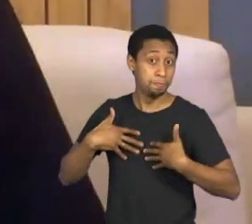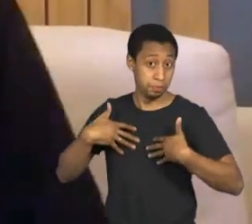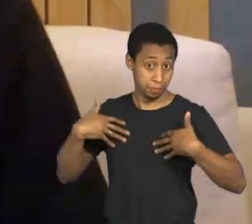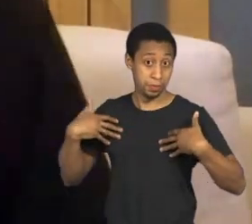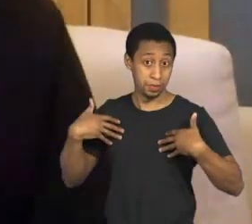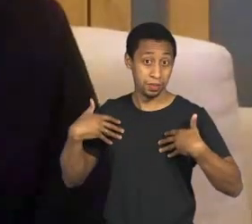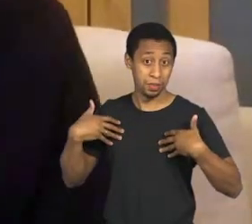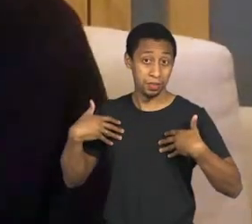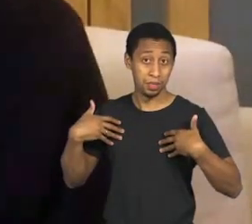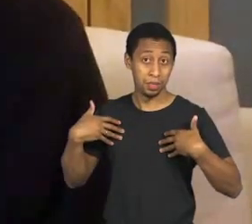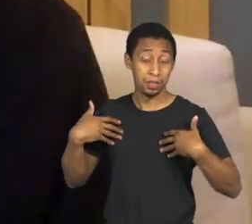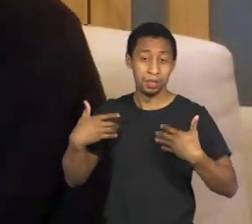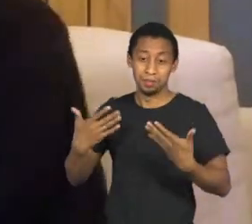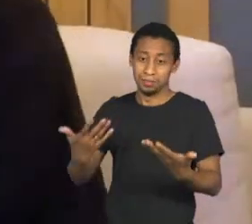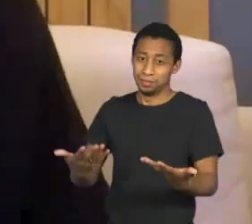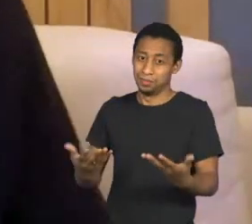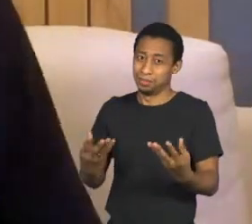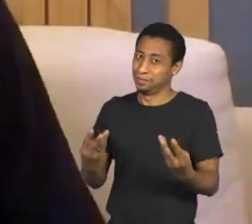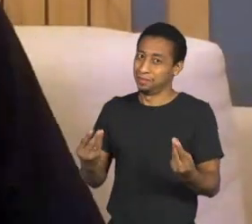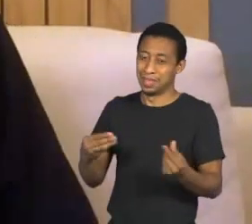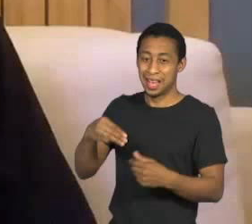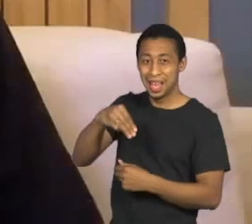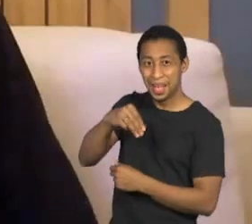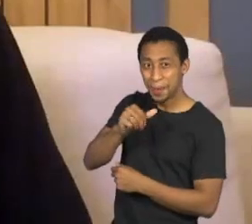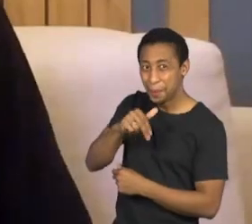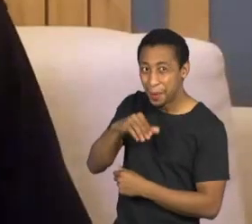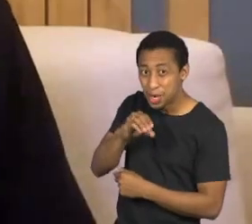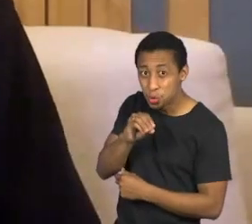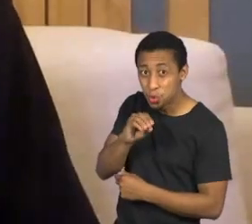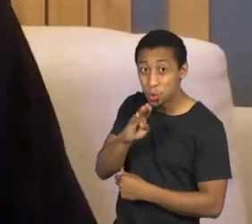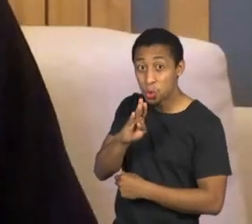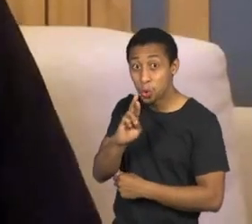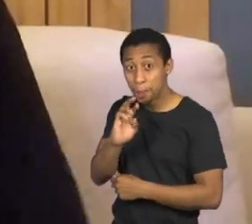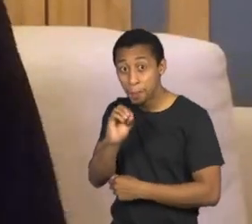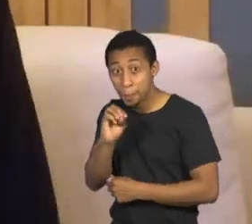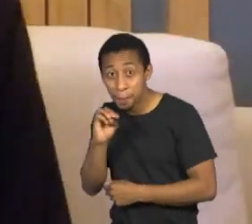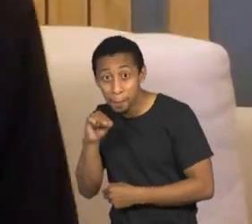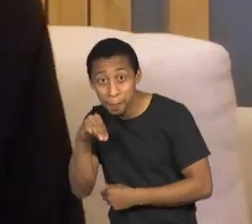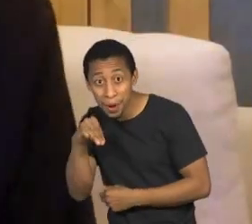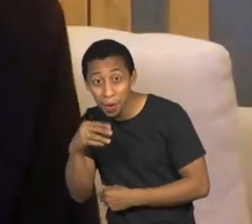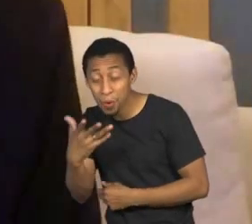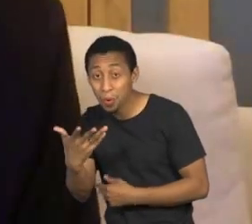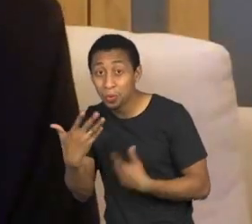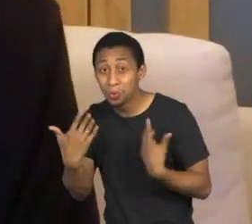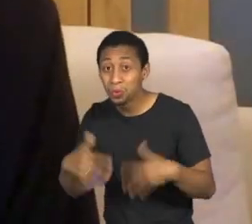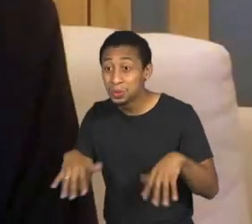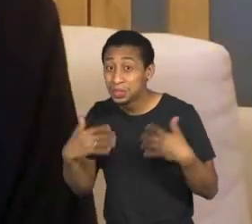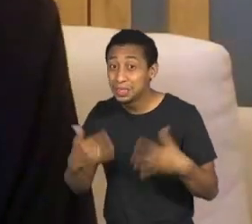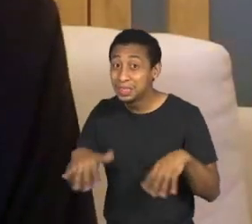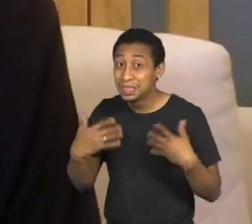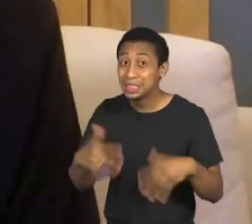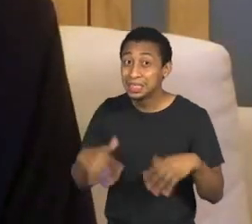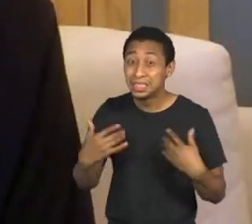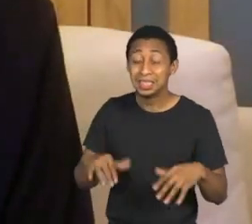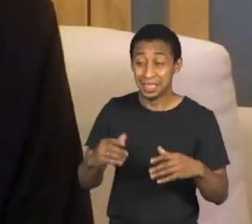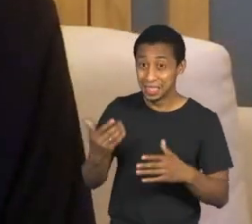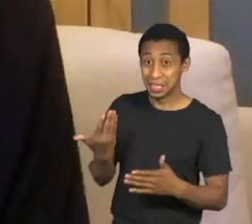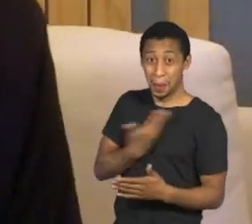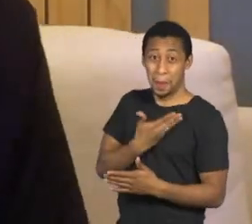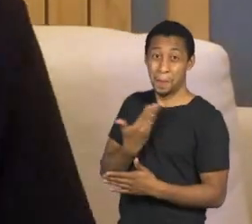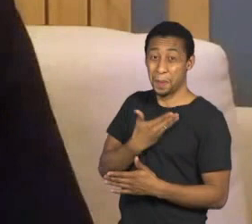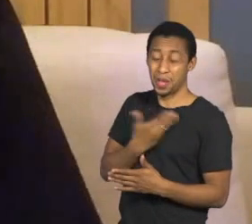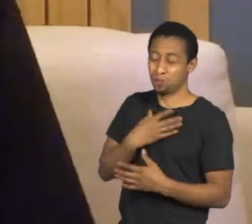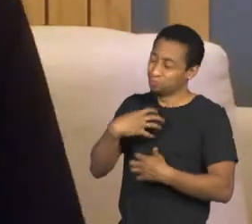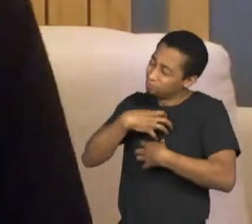lisonjeado, eu sou fã e amigo do Brown, né, mano? Então eu tenho a oportunidade de ser amigo de um ídolo. Isso me faz me